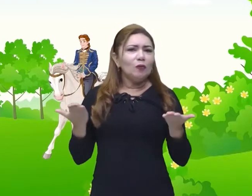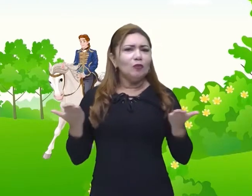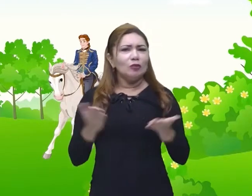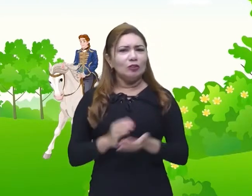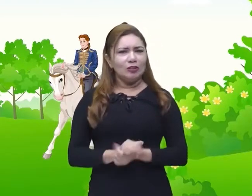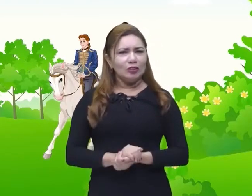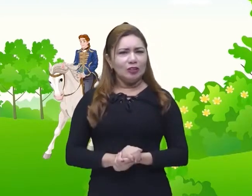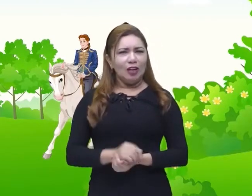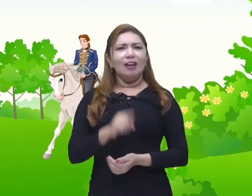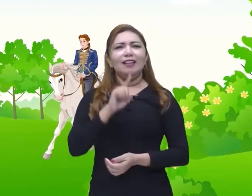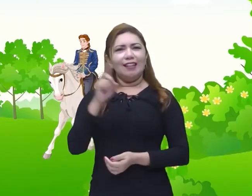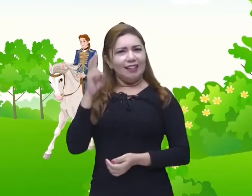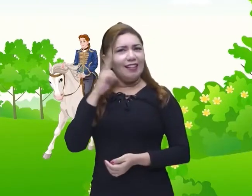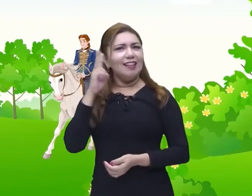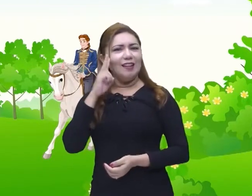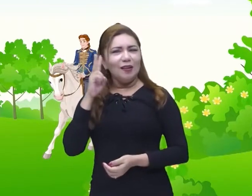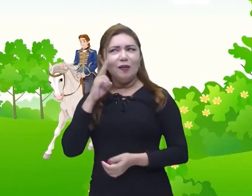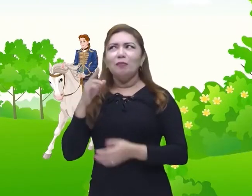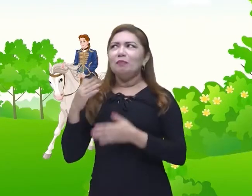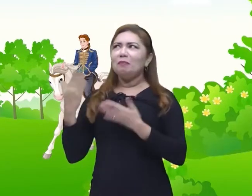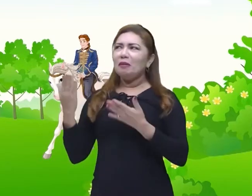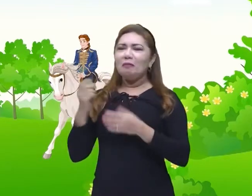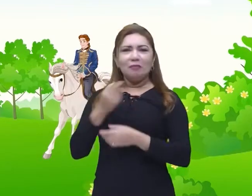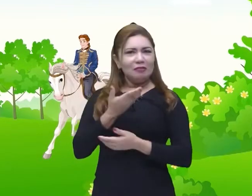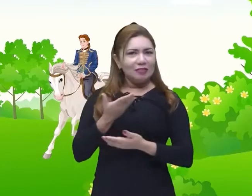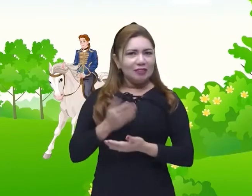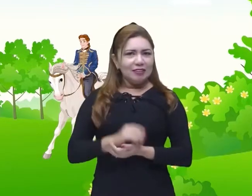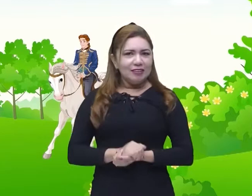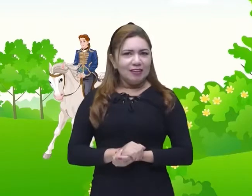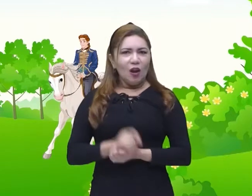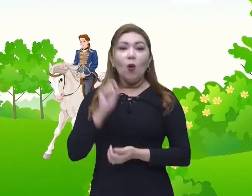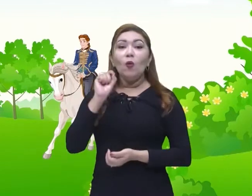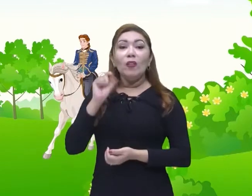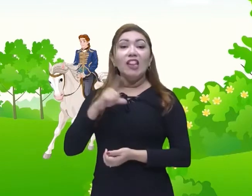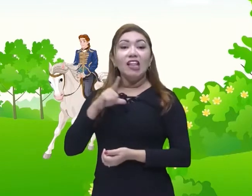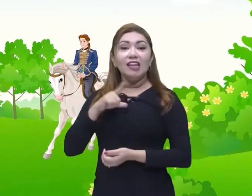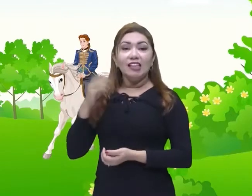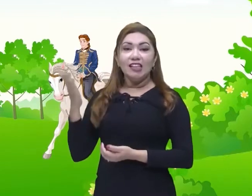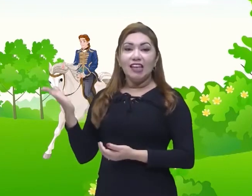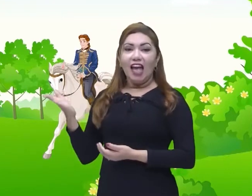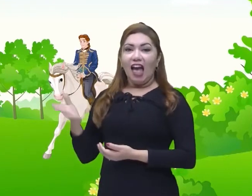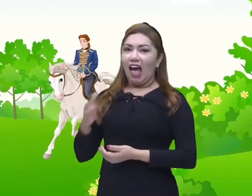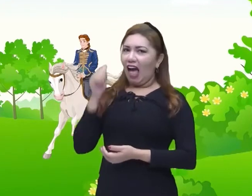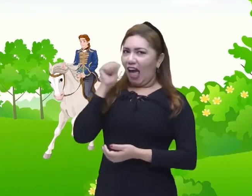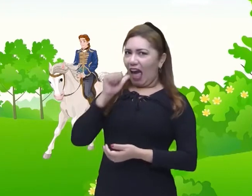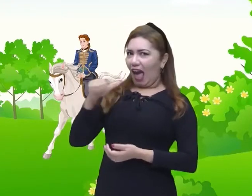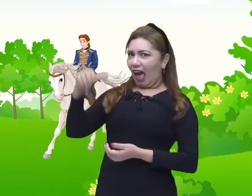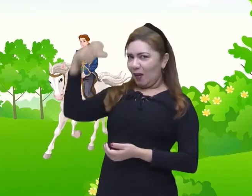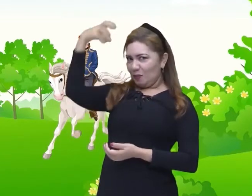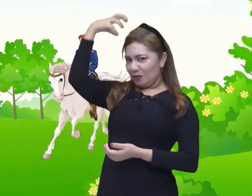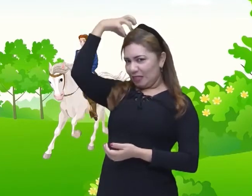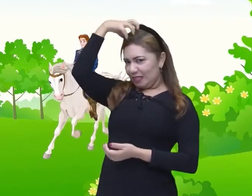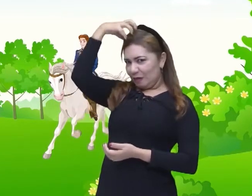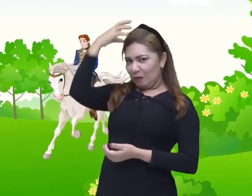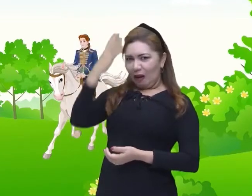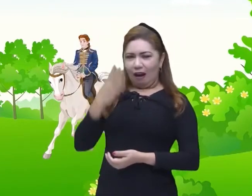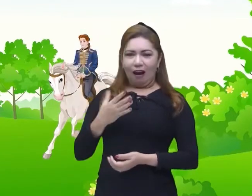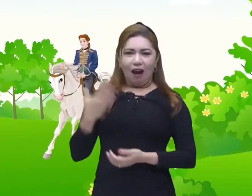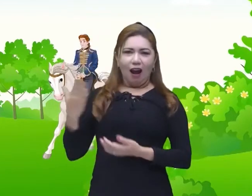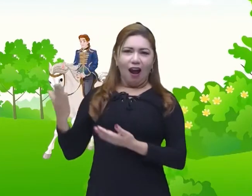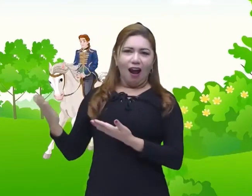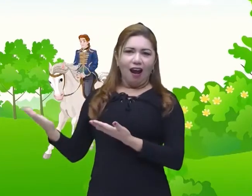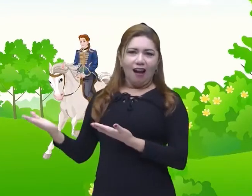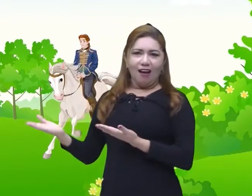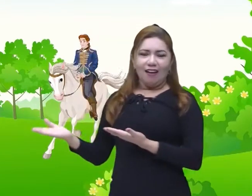aqui lembra alguma coisa para você? Nós temos o que aqui? Uma princesa, um príncipe, um